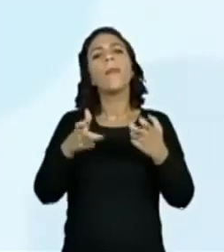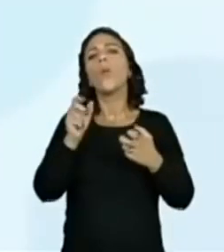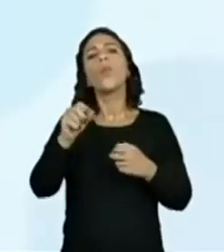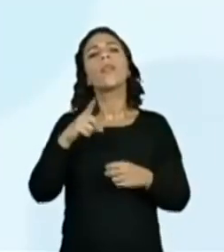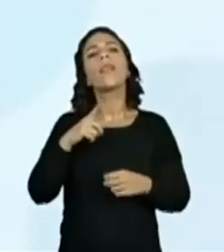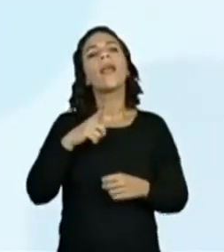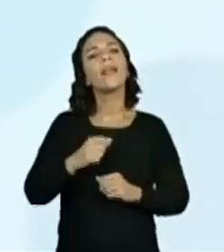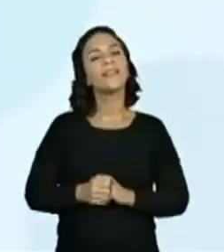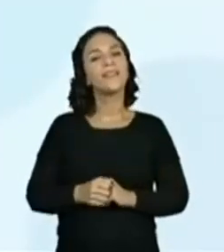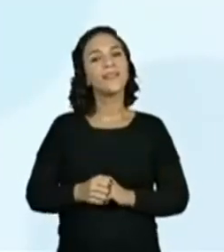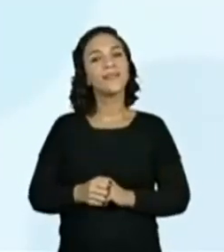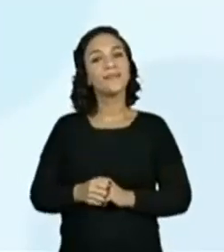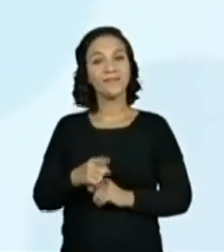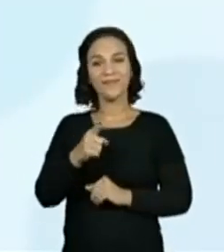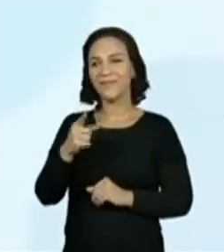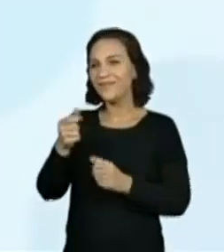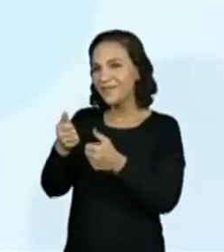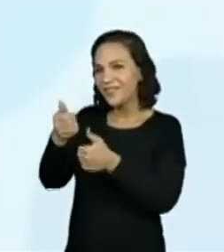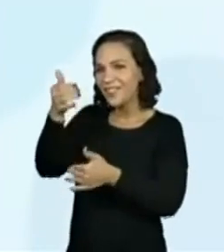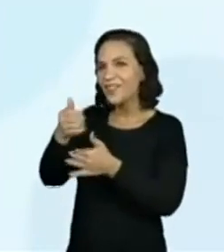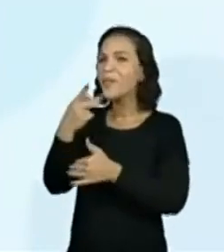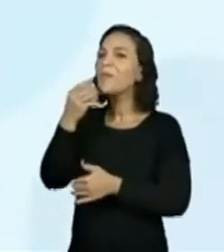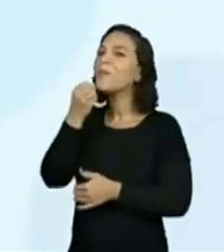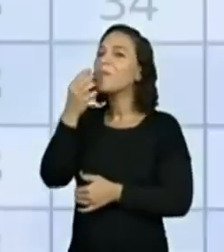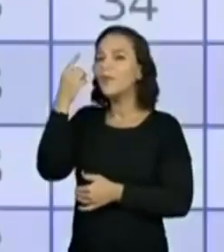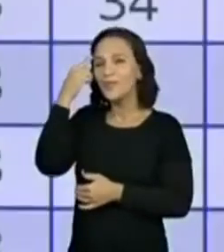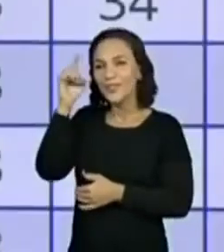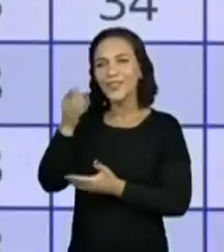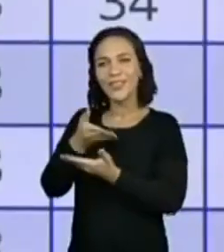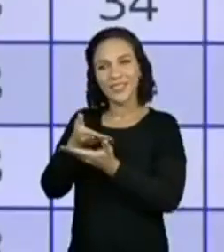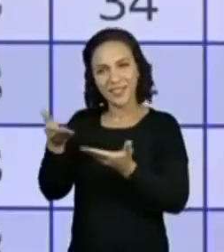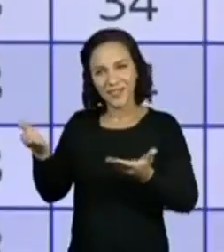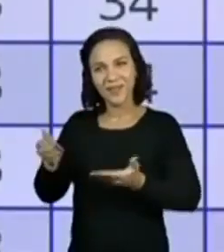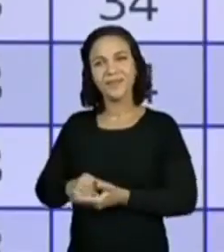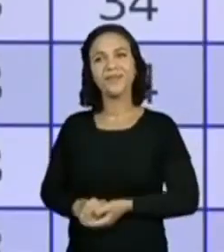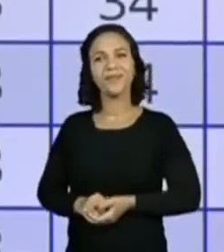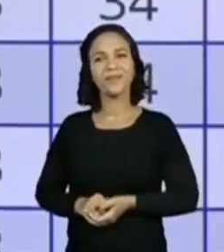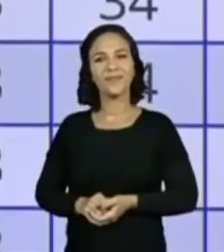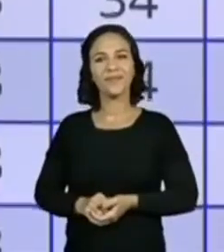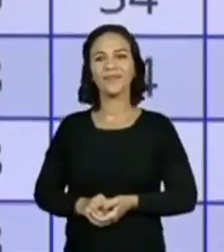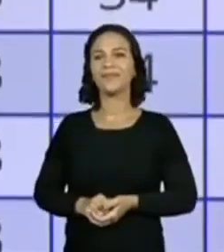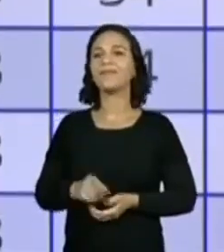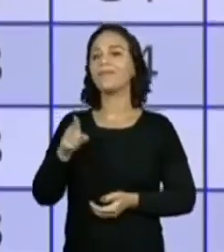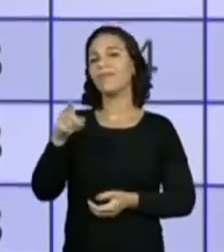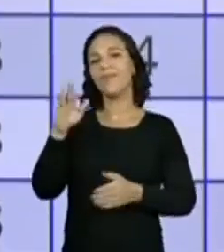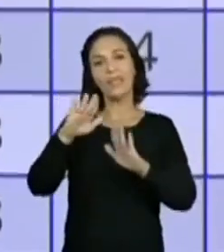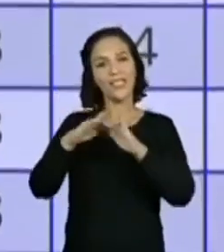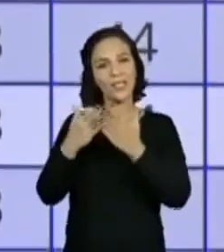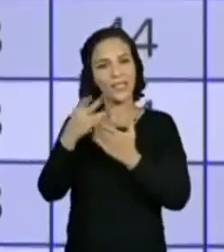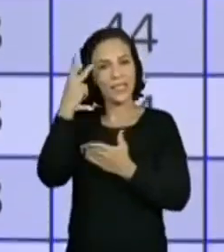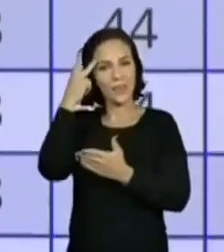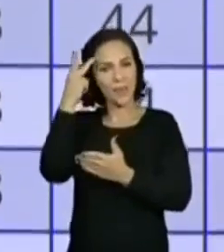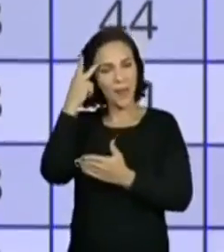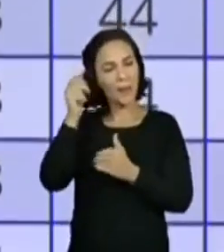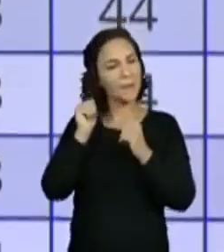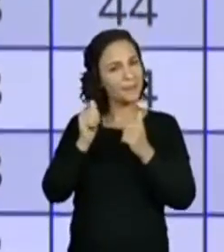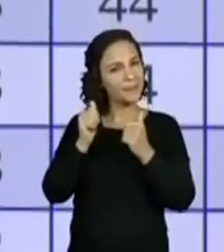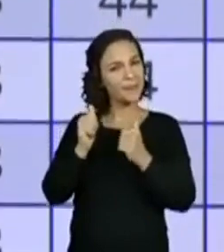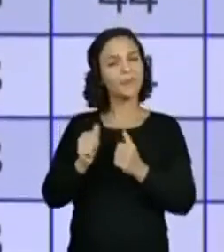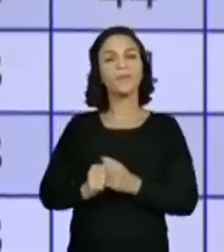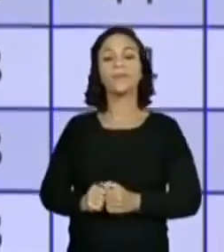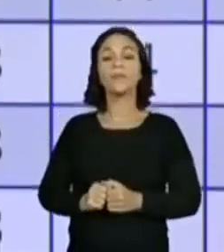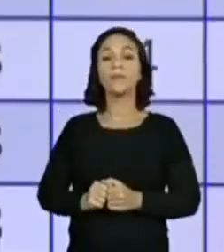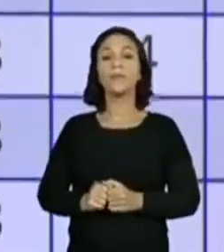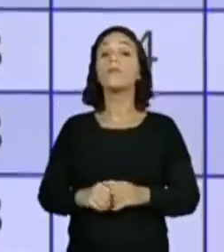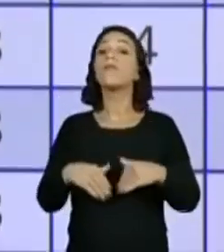muita gente falando bom dia, um ótimo dia a todos. A professora Neuza, ela da Escola Fontana, em São Paulo. Professora,